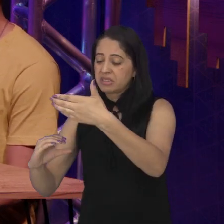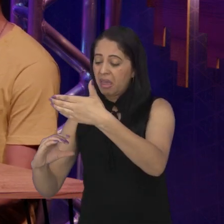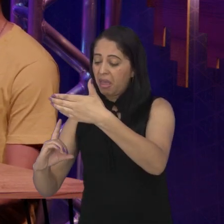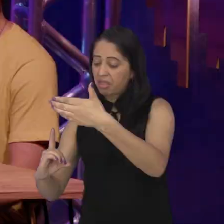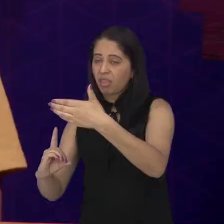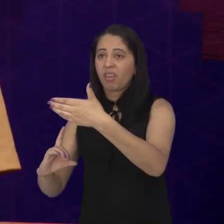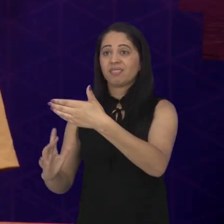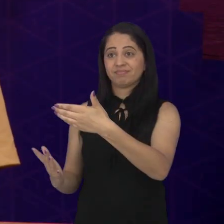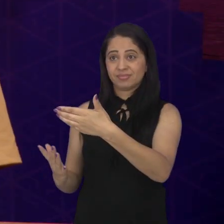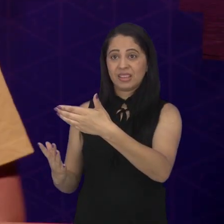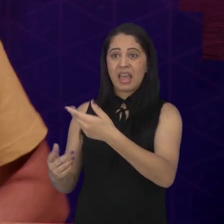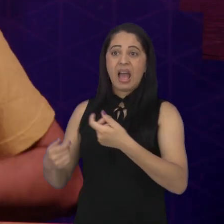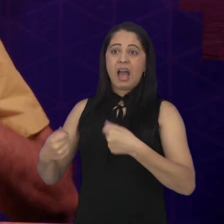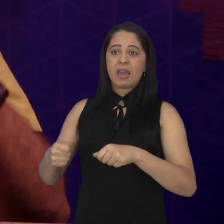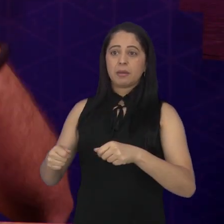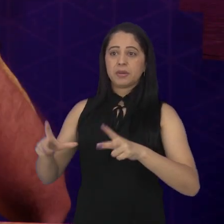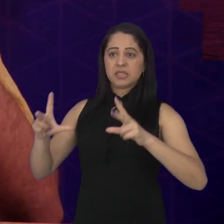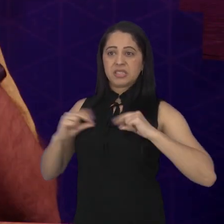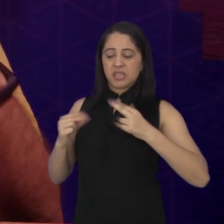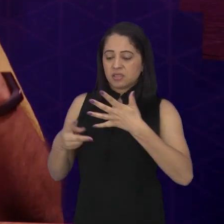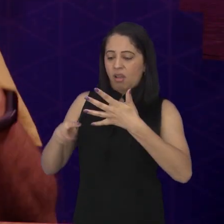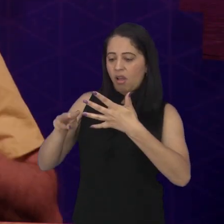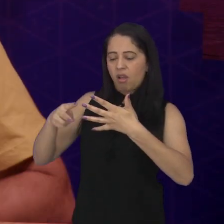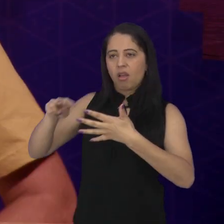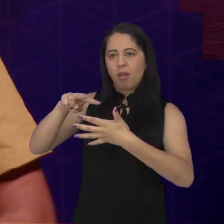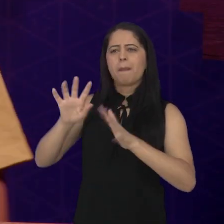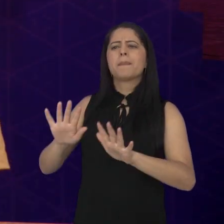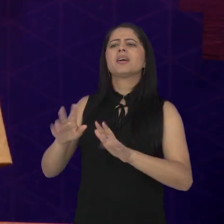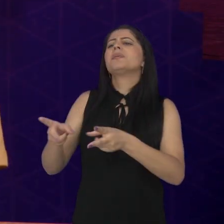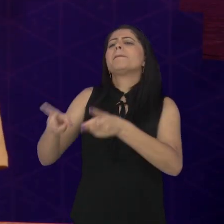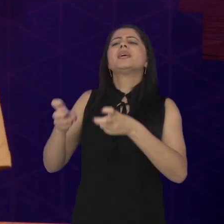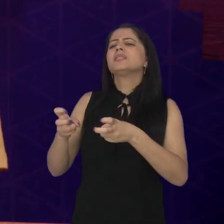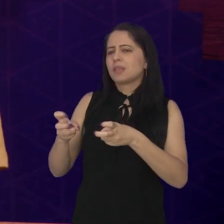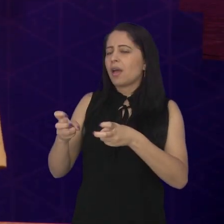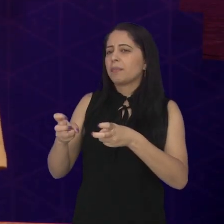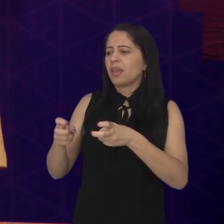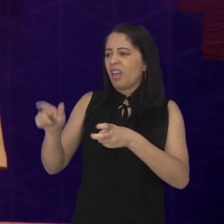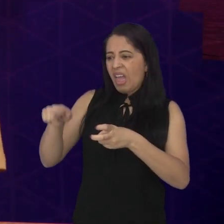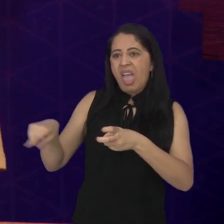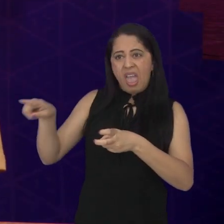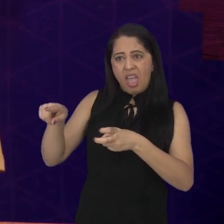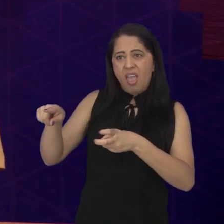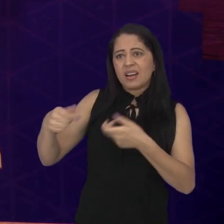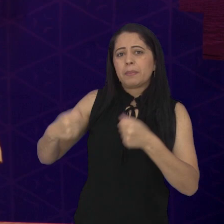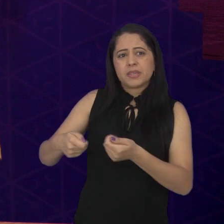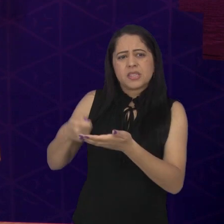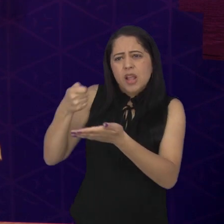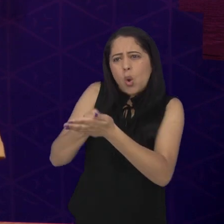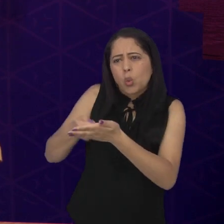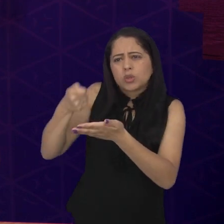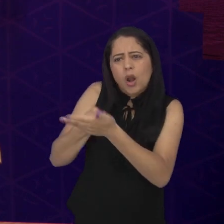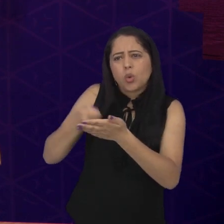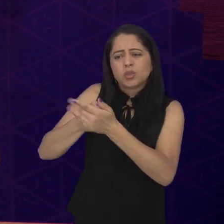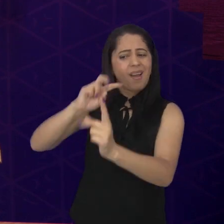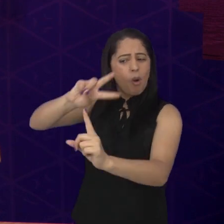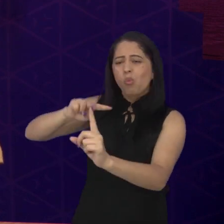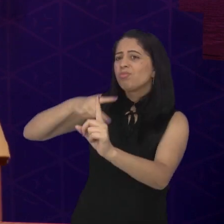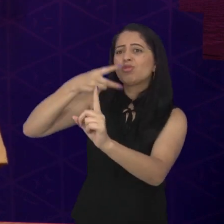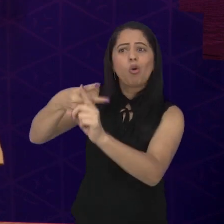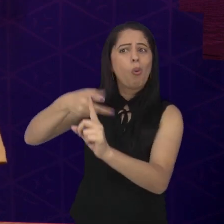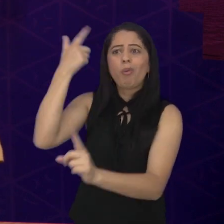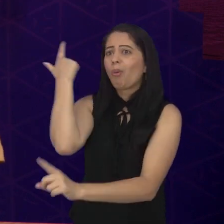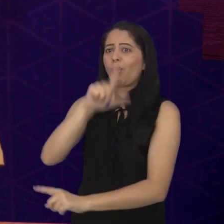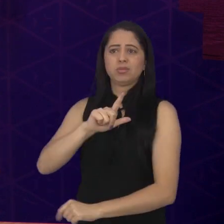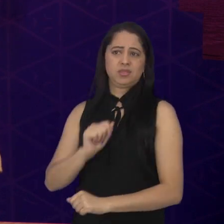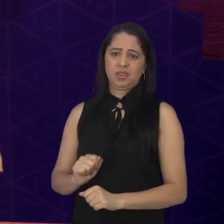mais baixas, que teve que ter a meritocracia, mas olha o tanto que a pessoa teve que lutar de fazer mais esforço